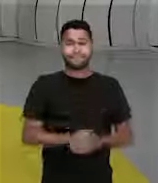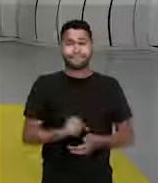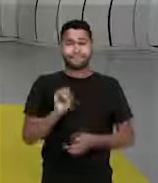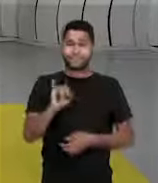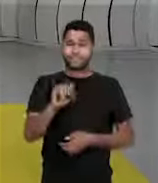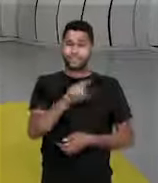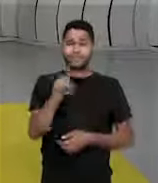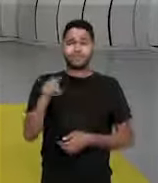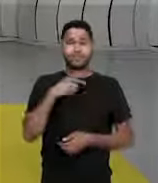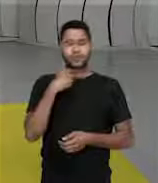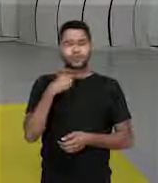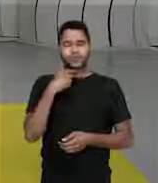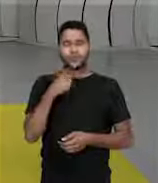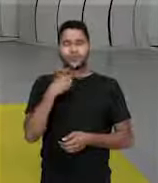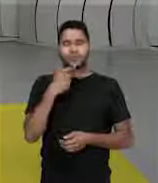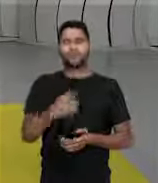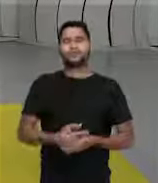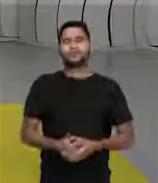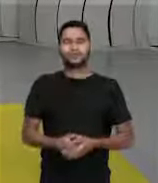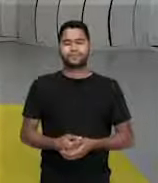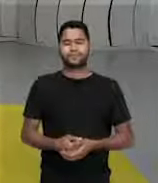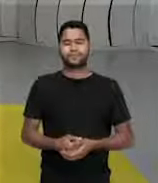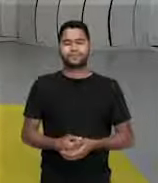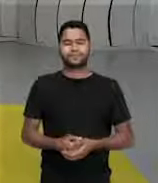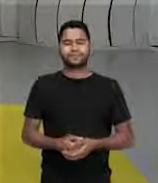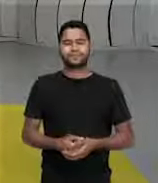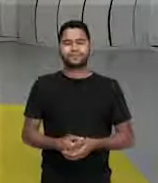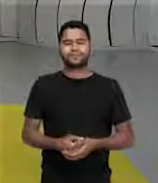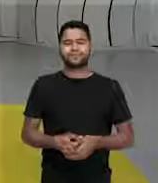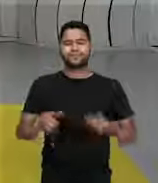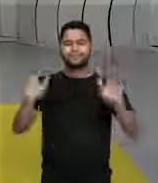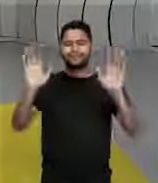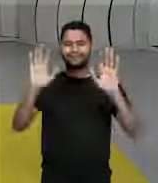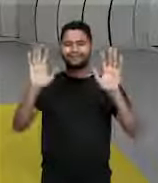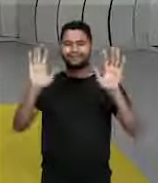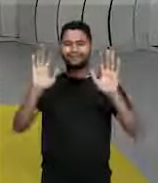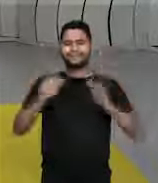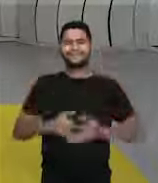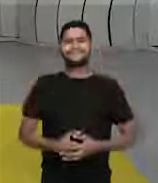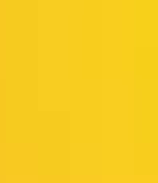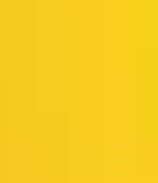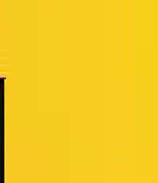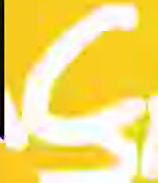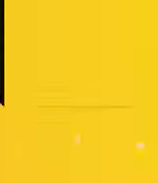caso você tenha alguma dúvida na resolução do seu PET. Até a próxima aula.